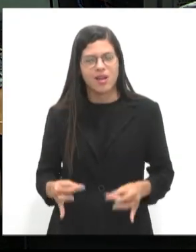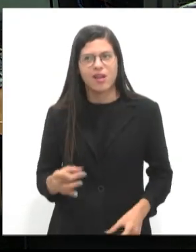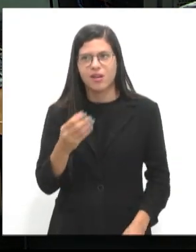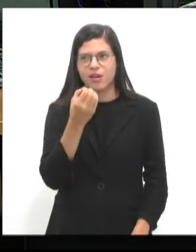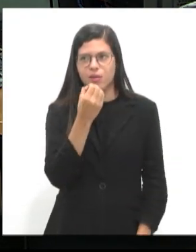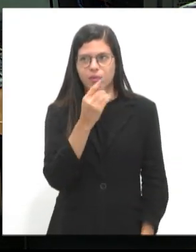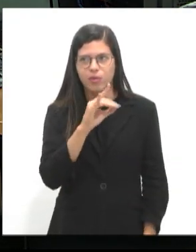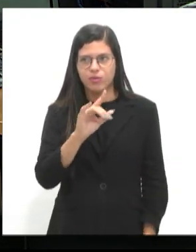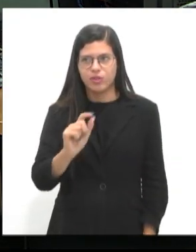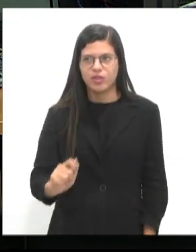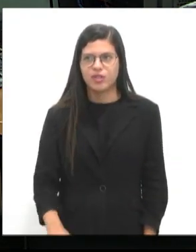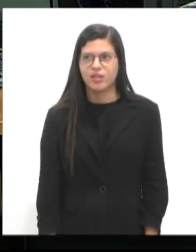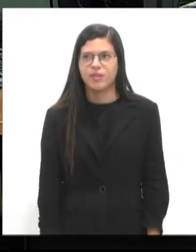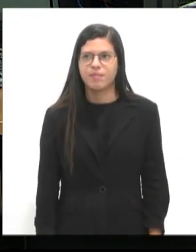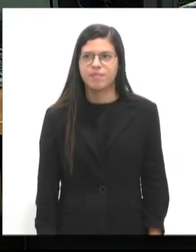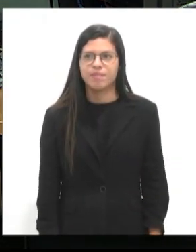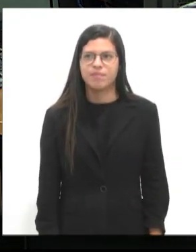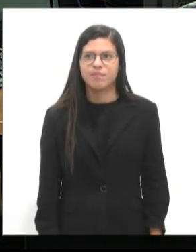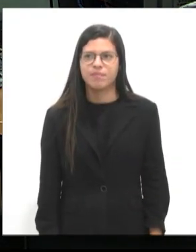PV.